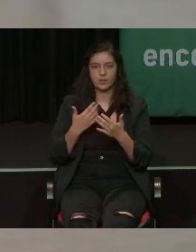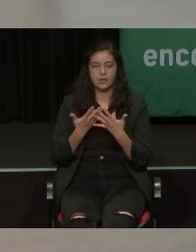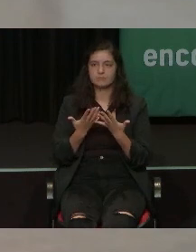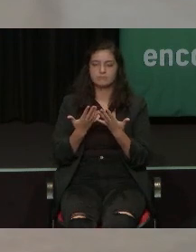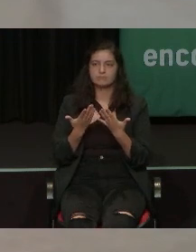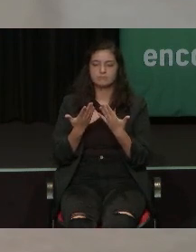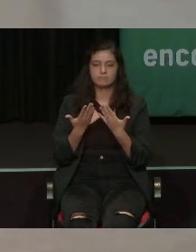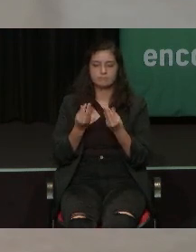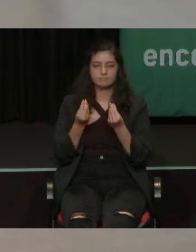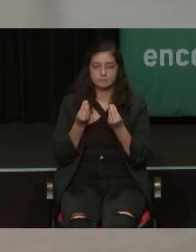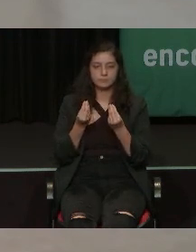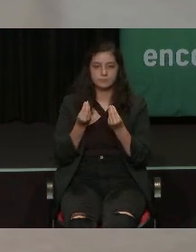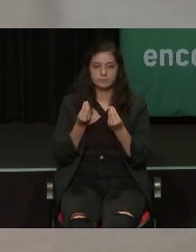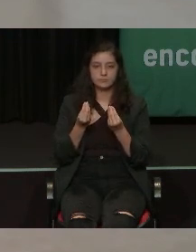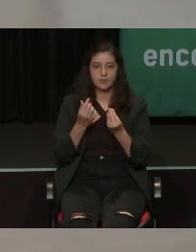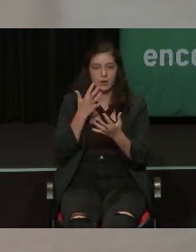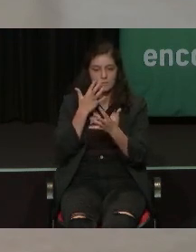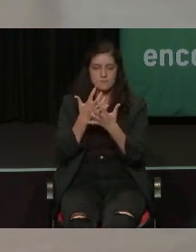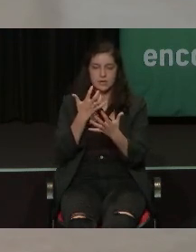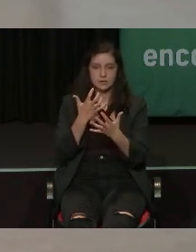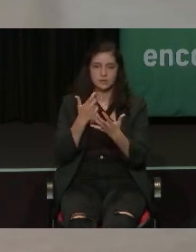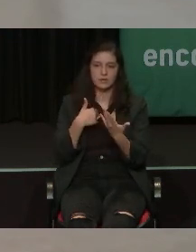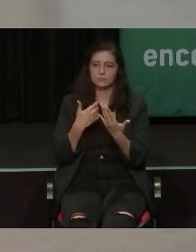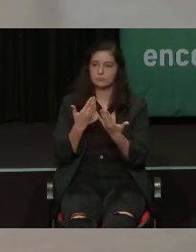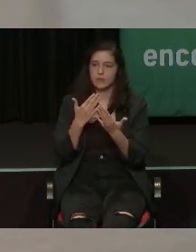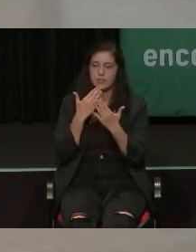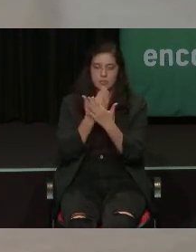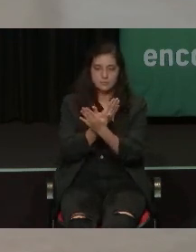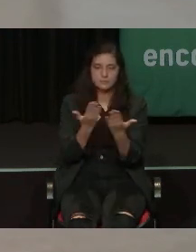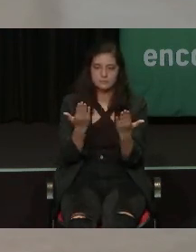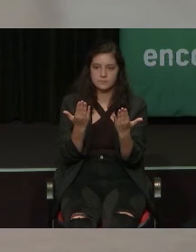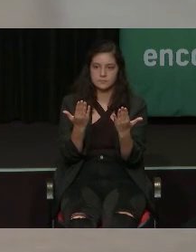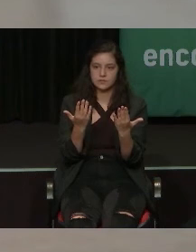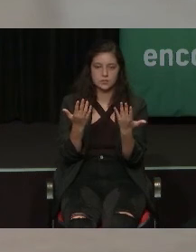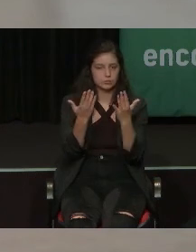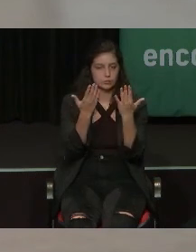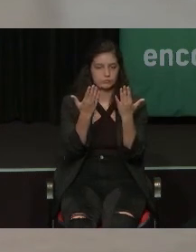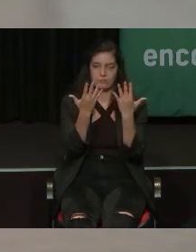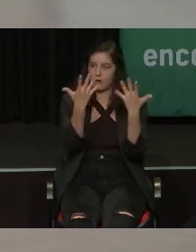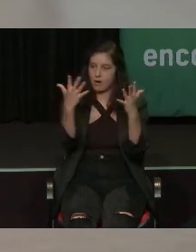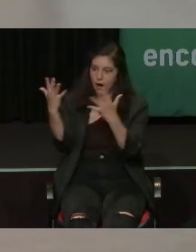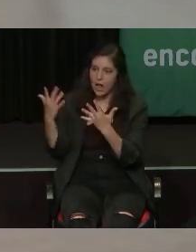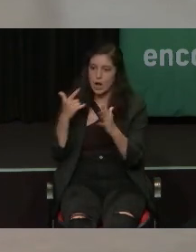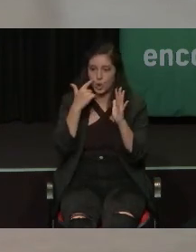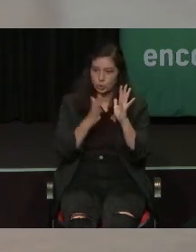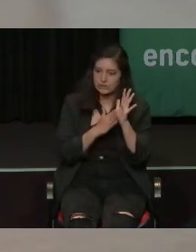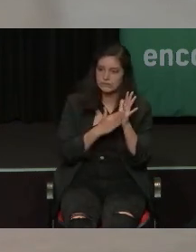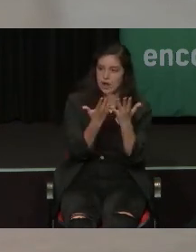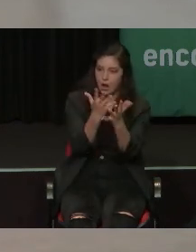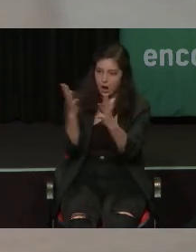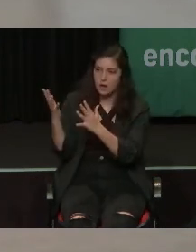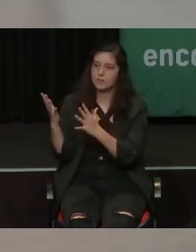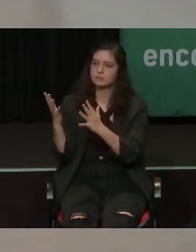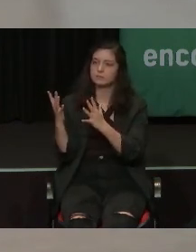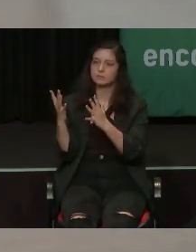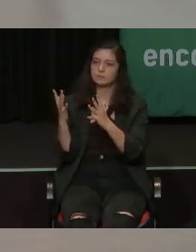calorosa e simbólica manifestação de apreço, de reconhecimento